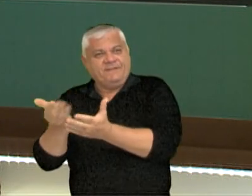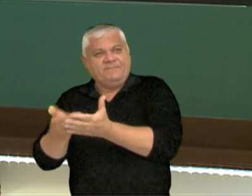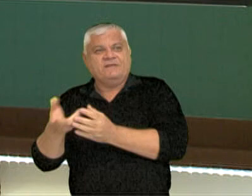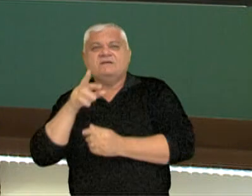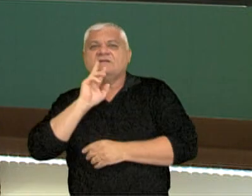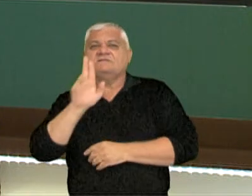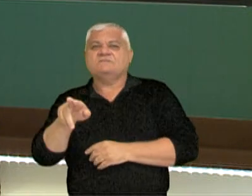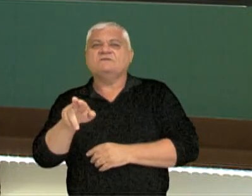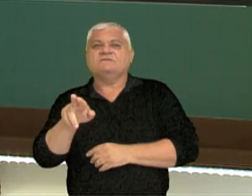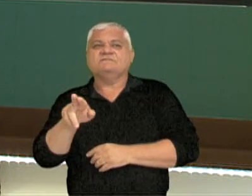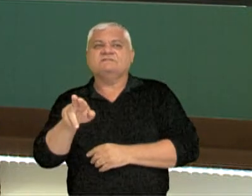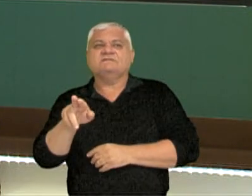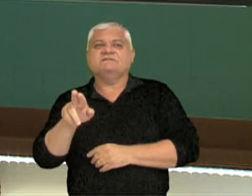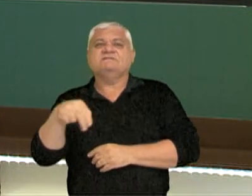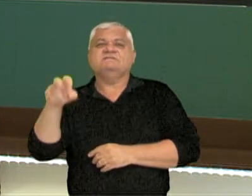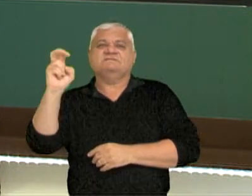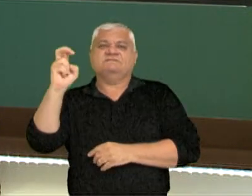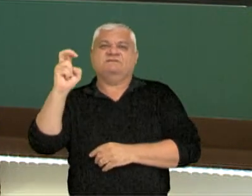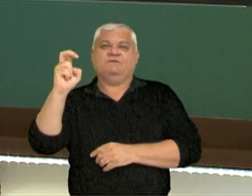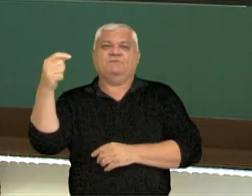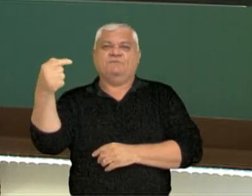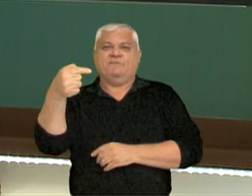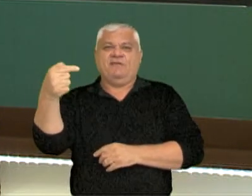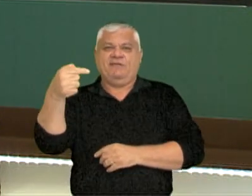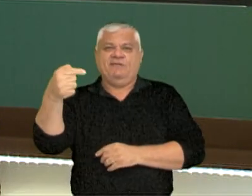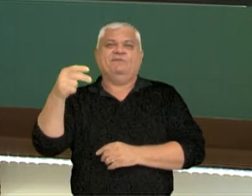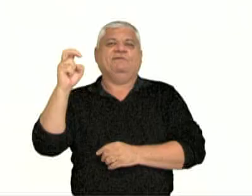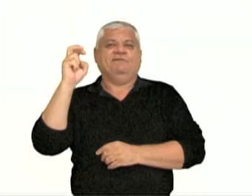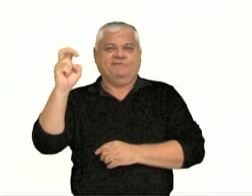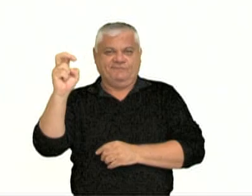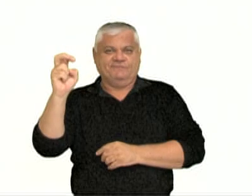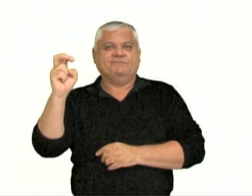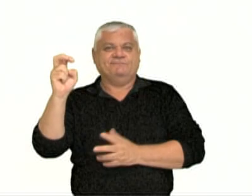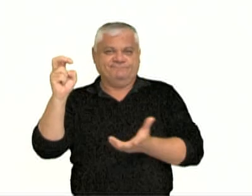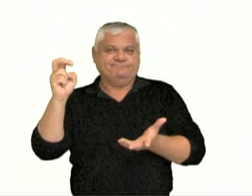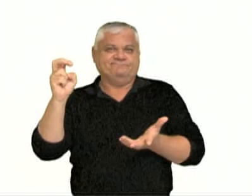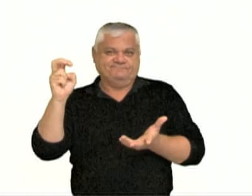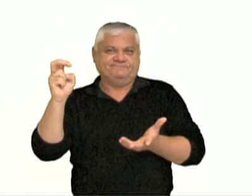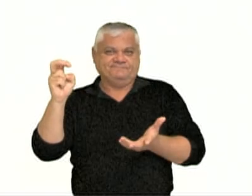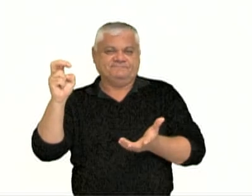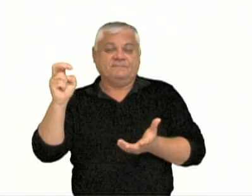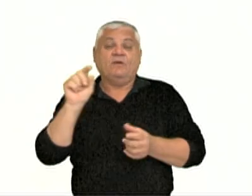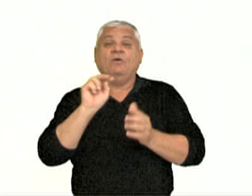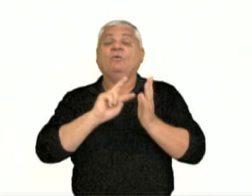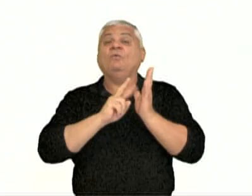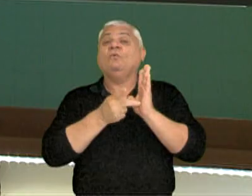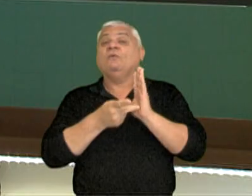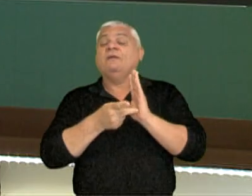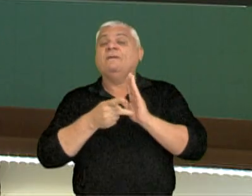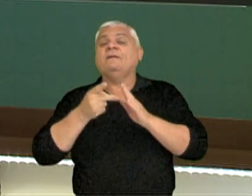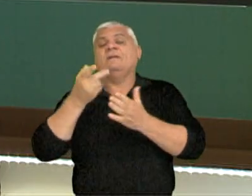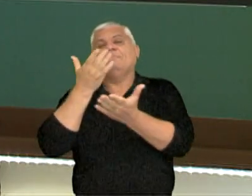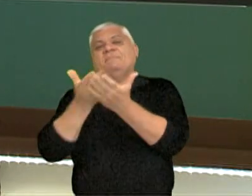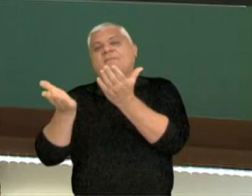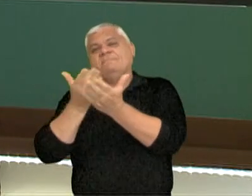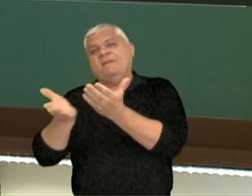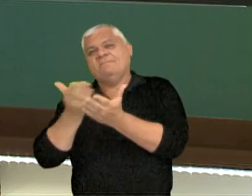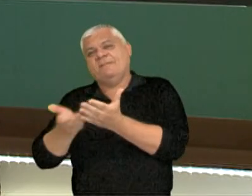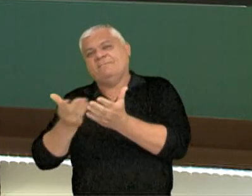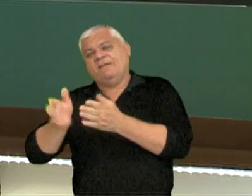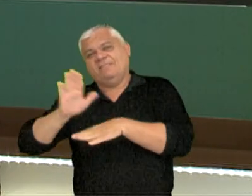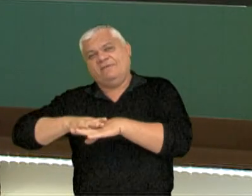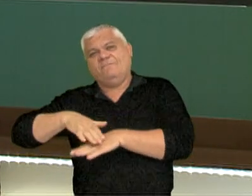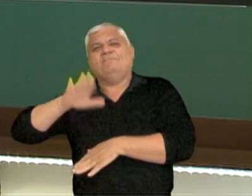que é 20. Olha lá, ele ficou com saldo negativo, menos 5, né? Significa que ele mais sofreu